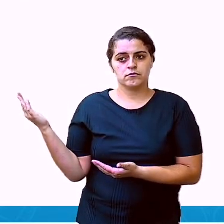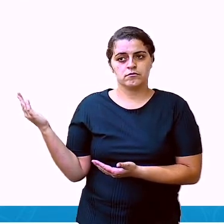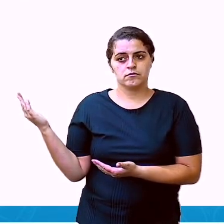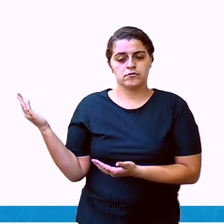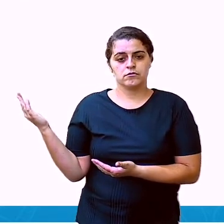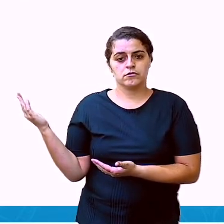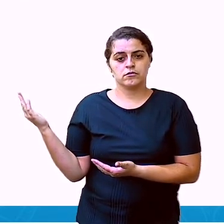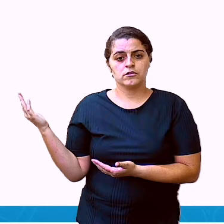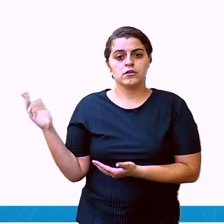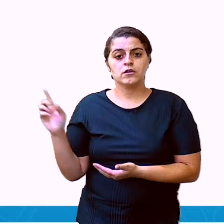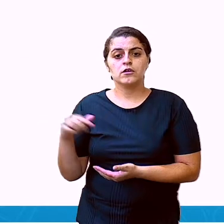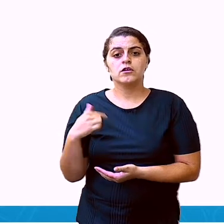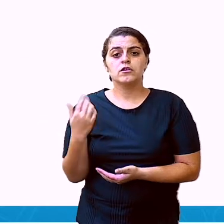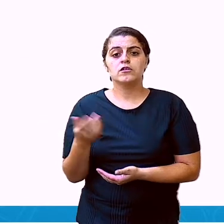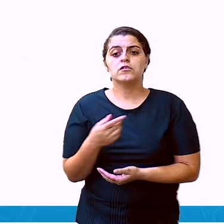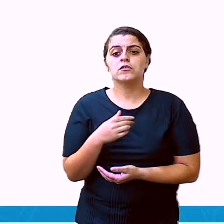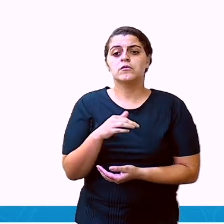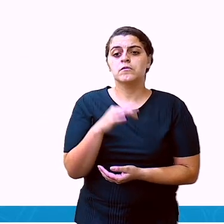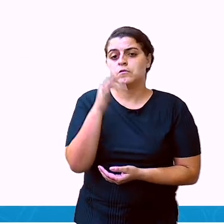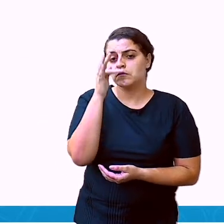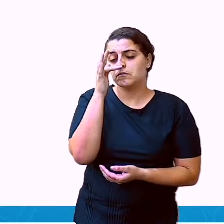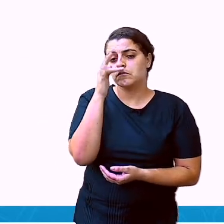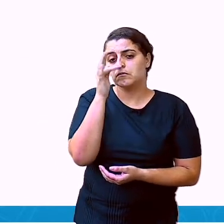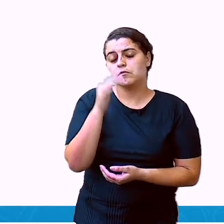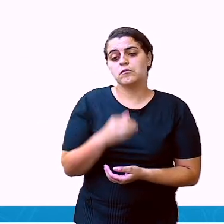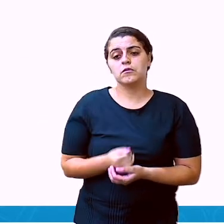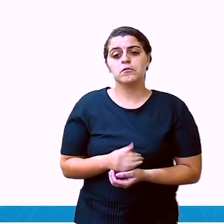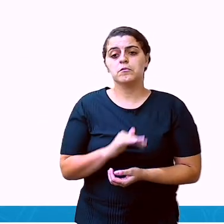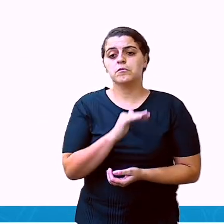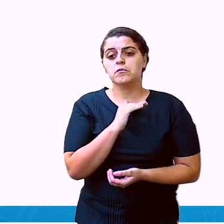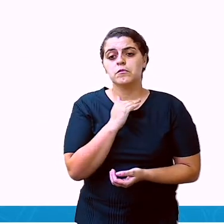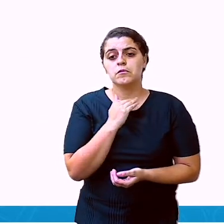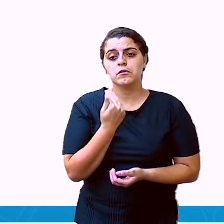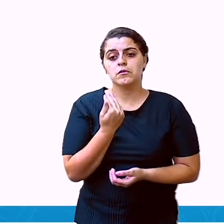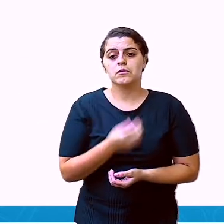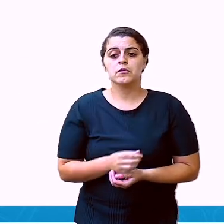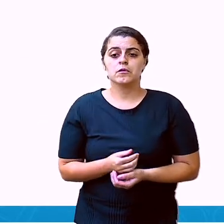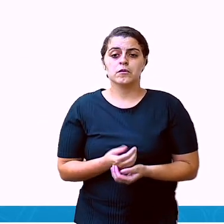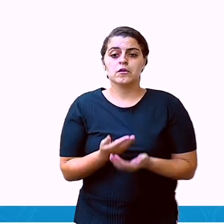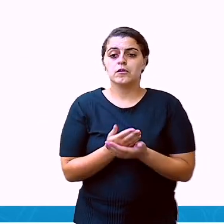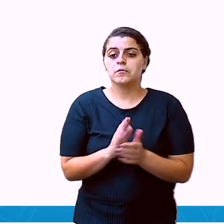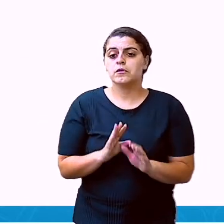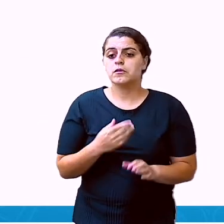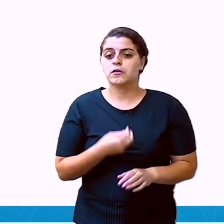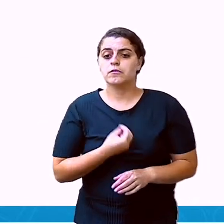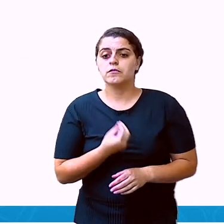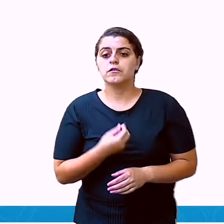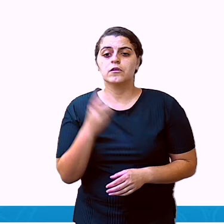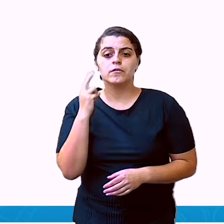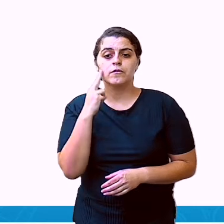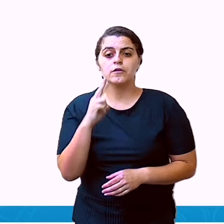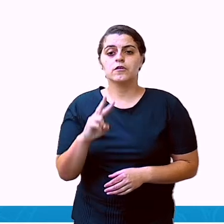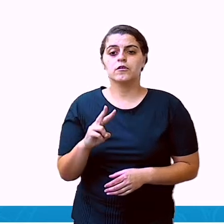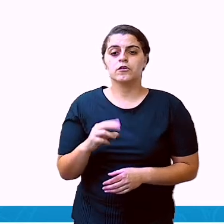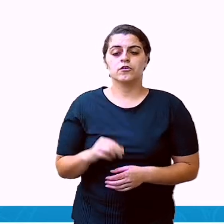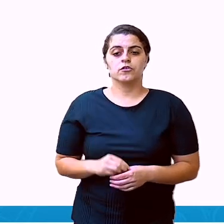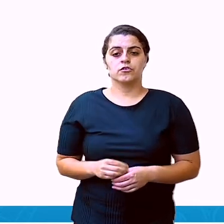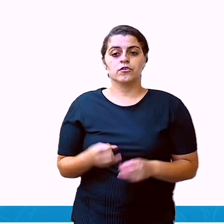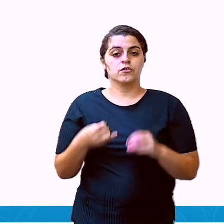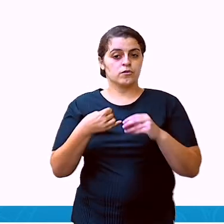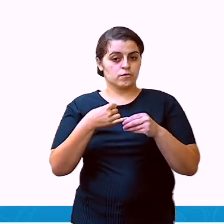E nossa planta está chegando ao fim da vida. Observe que o